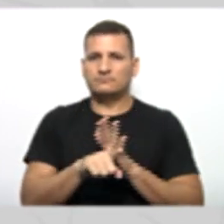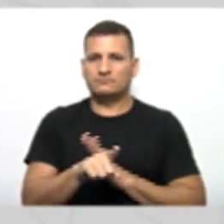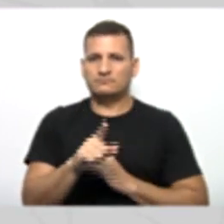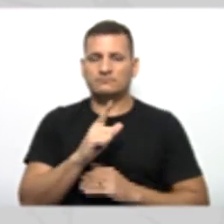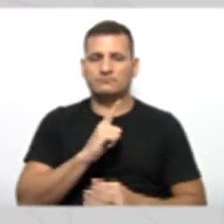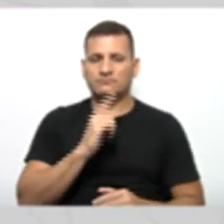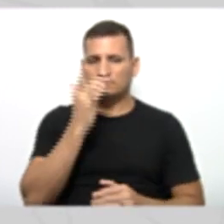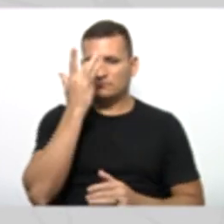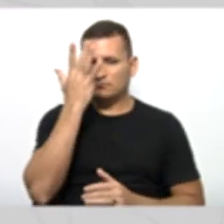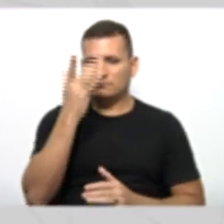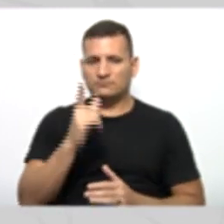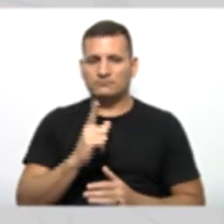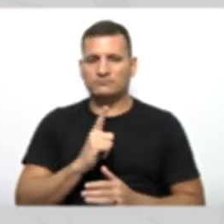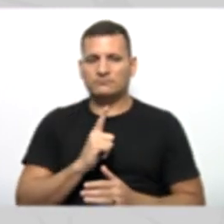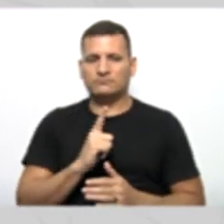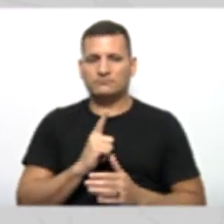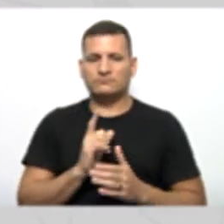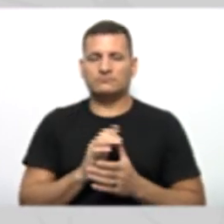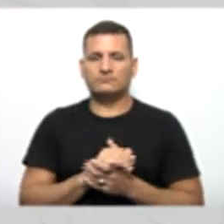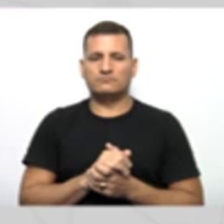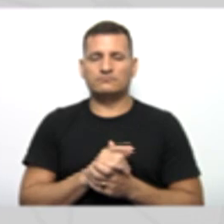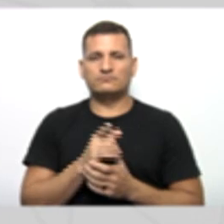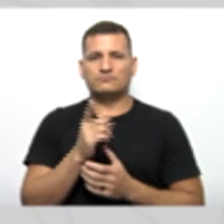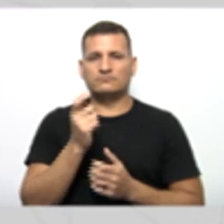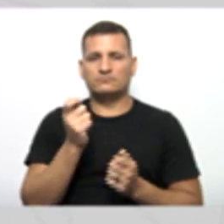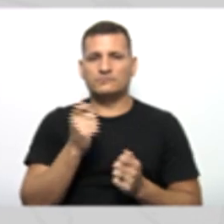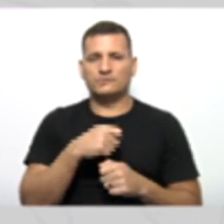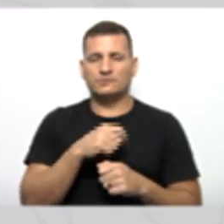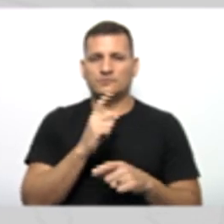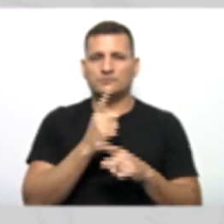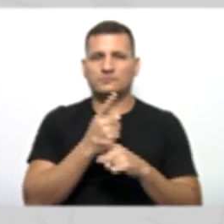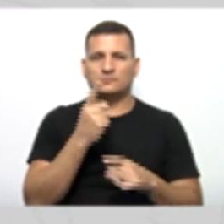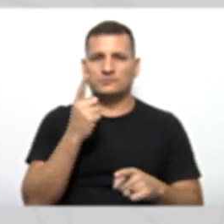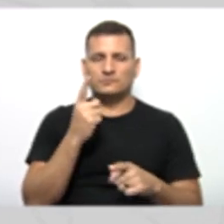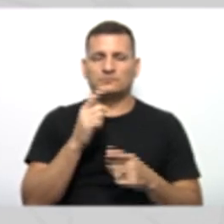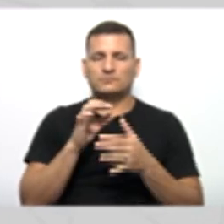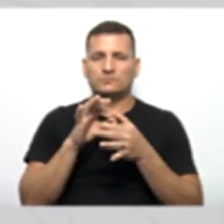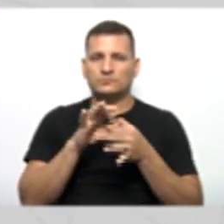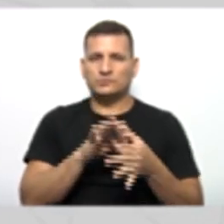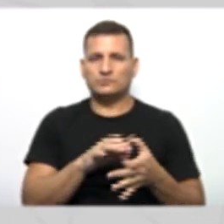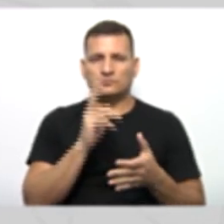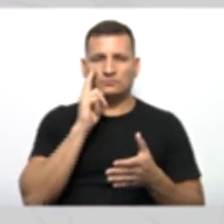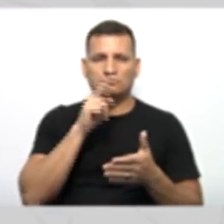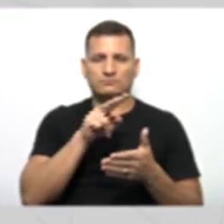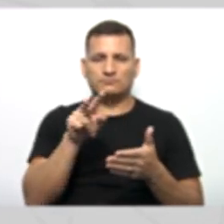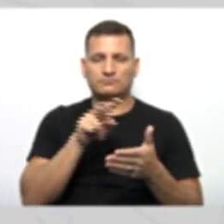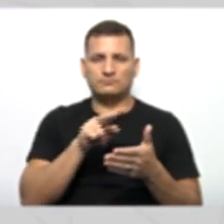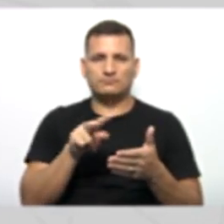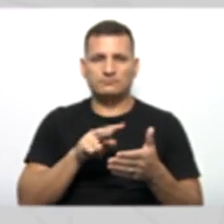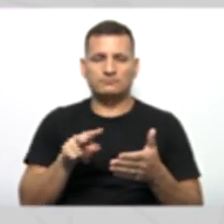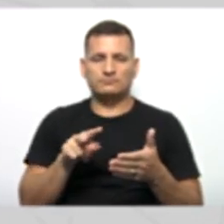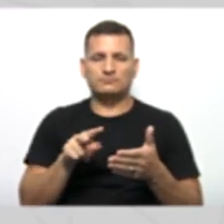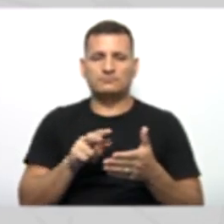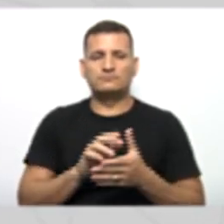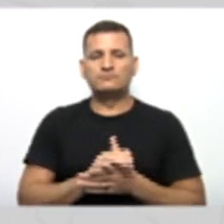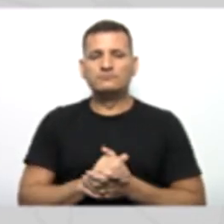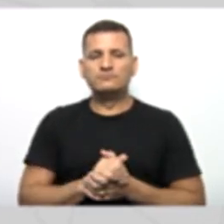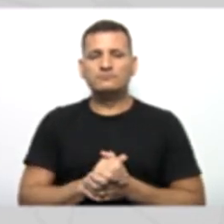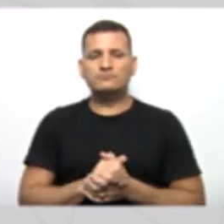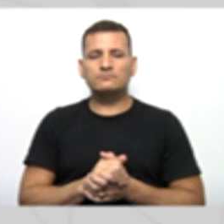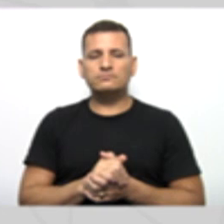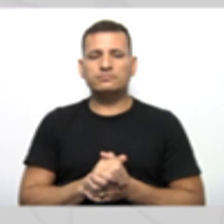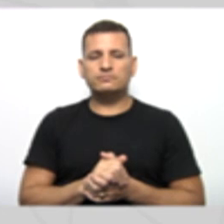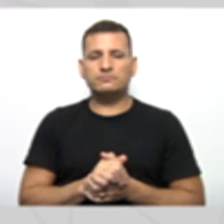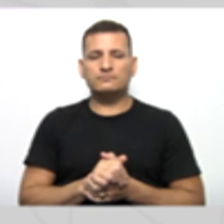mostrou para vocês aí que logo de cara vocês já iam conseguir desvendar ela, porque